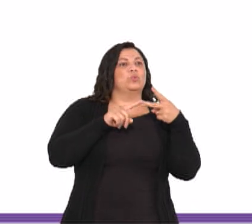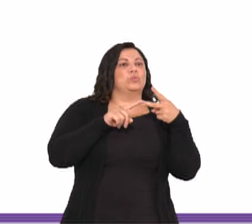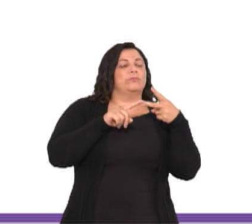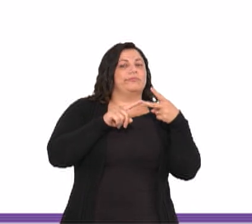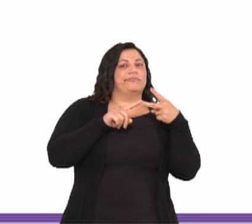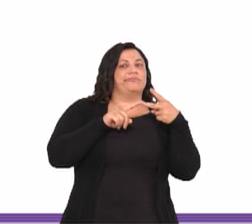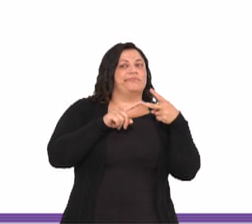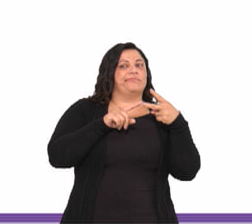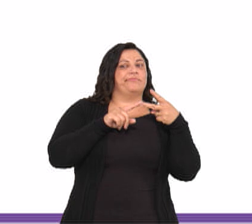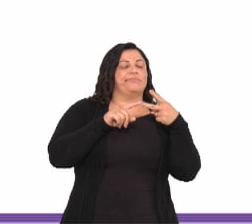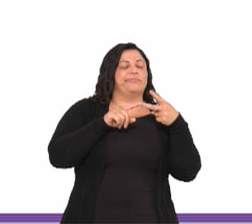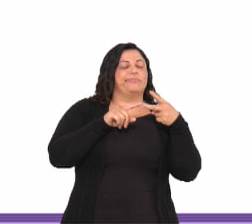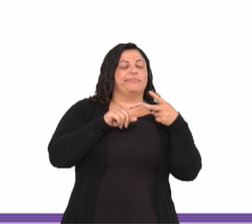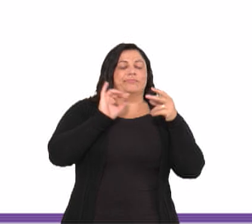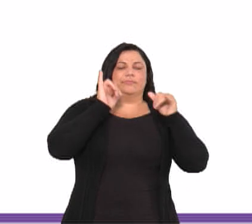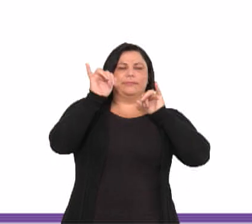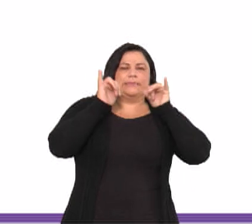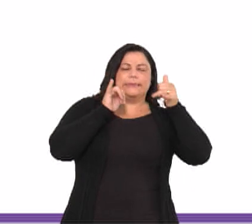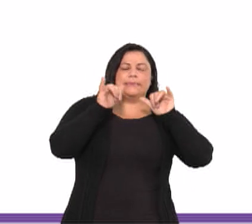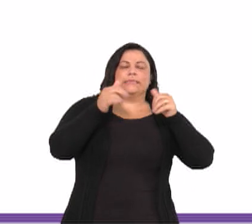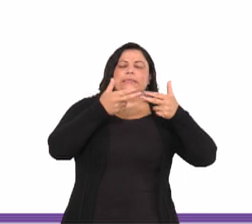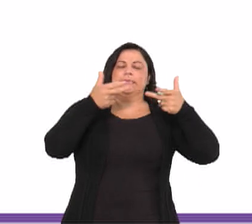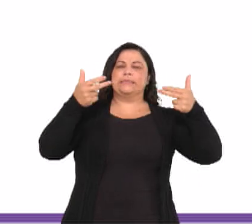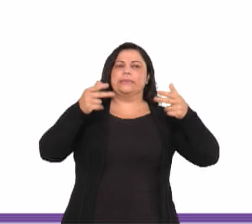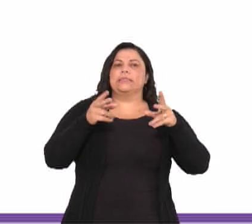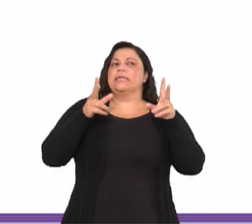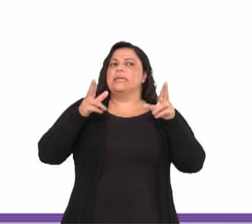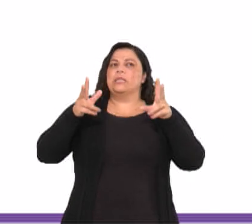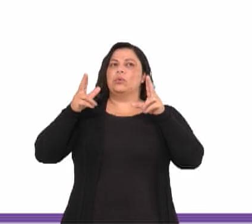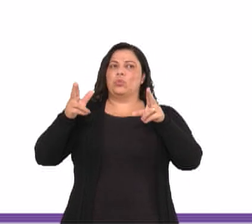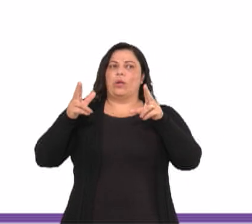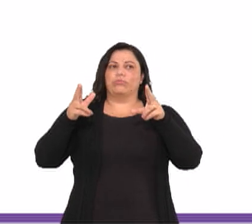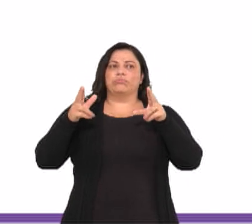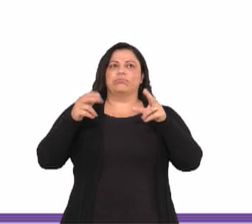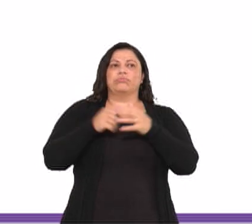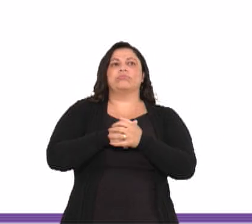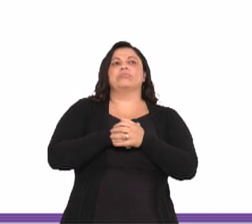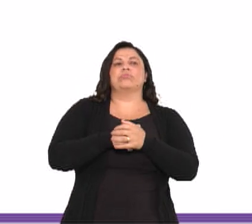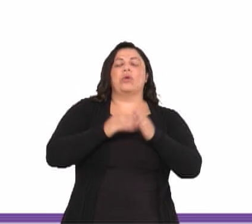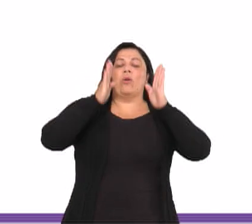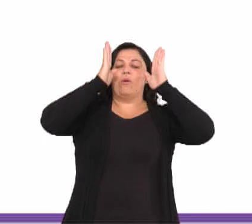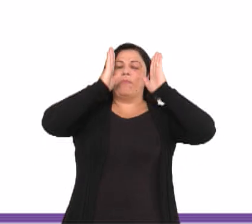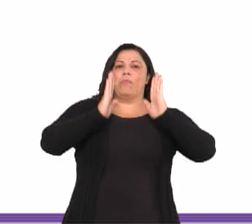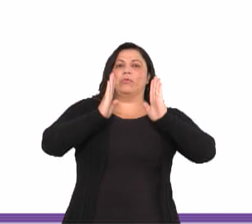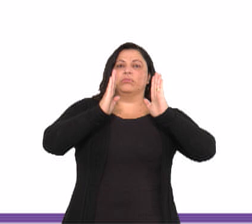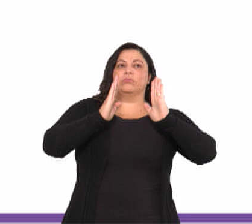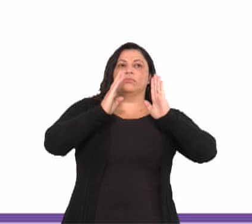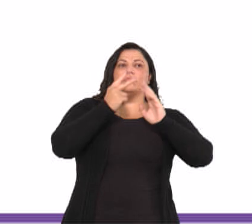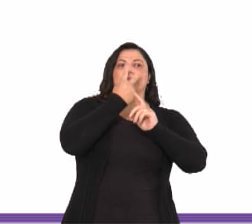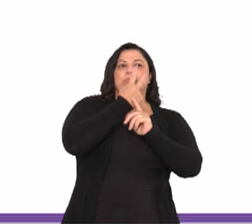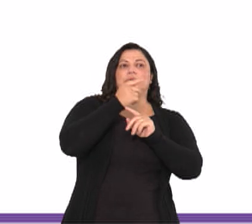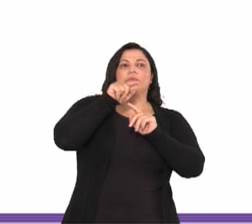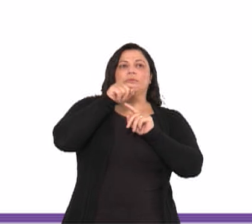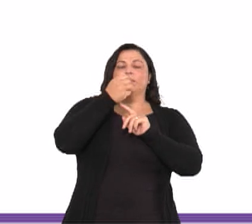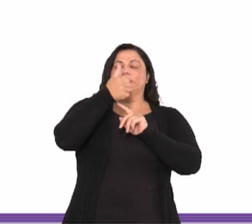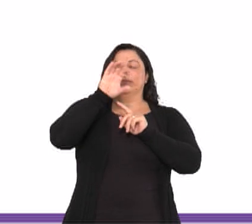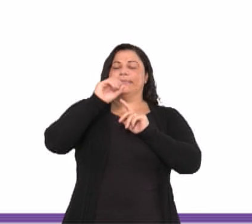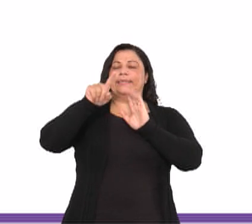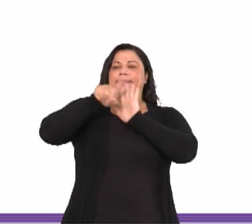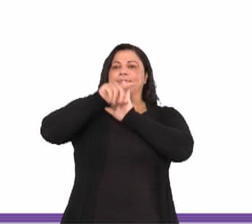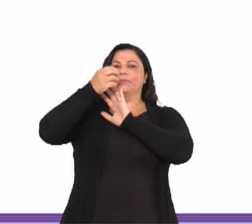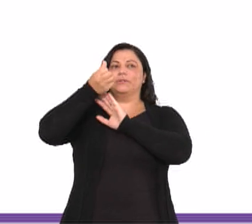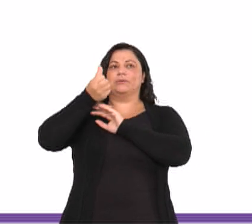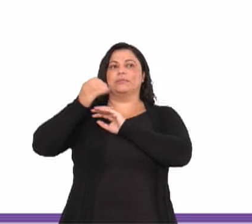iguais de módulo 2 vezes 10 elevado a menos 6 coulombs encontram-se separadas a uma distância de